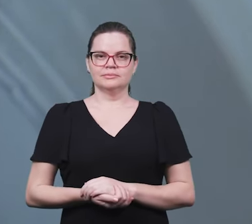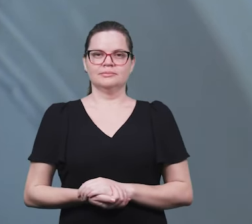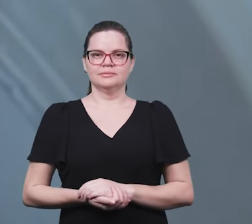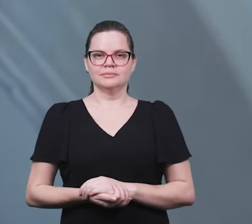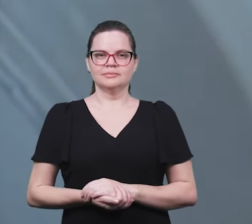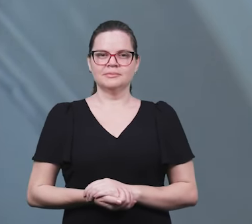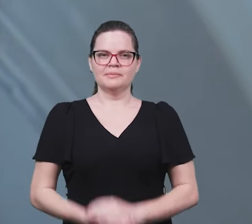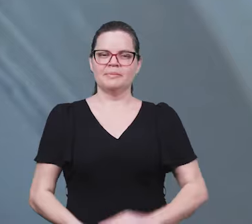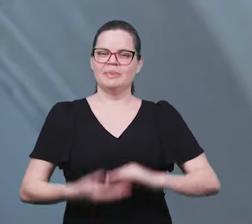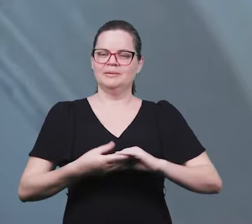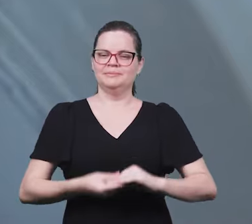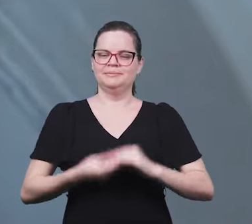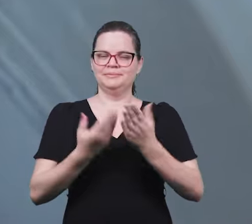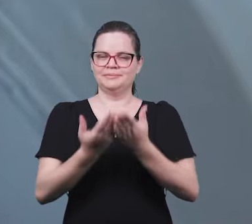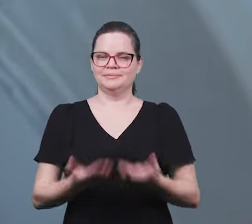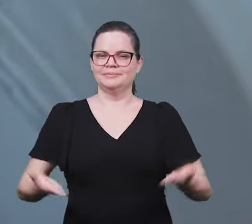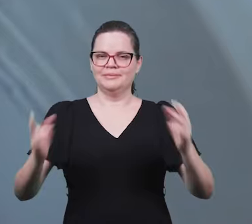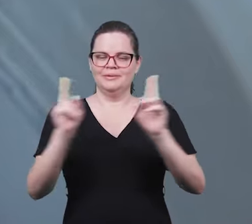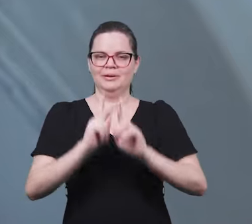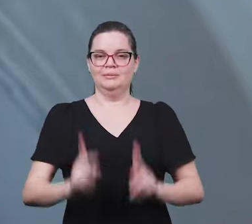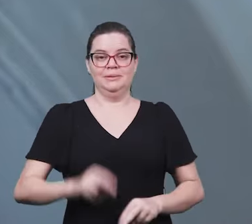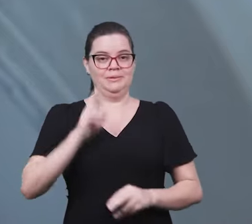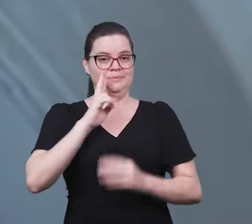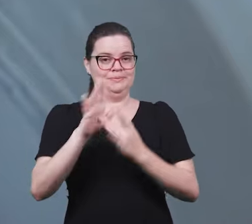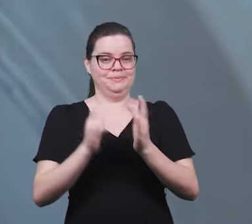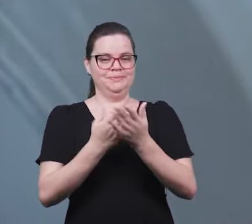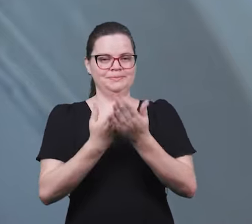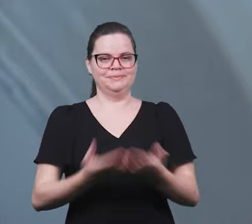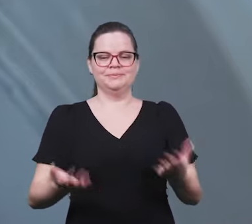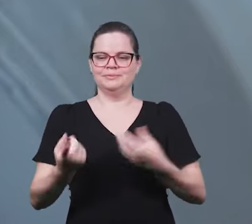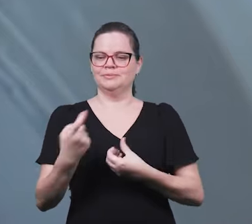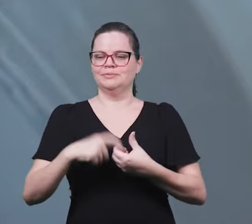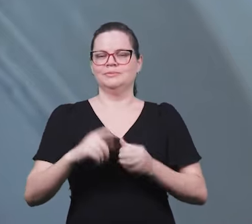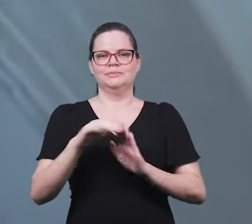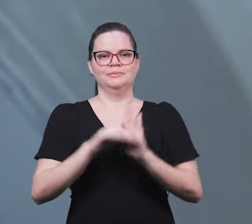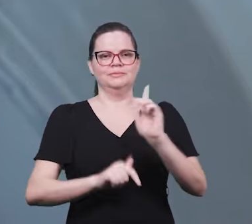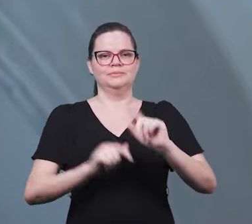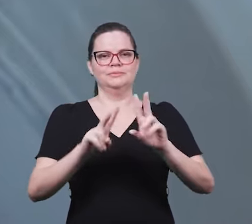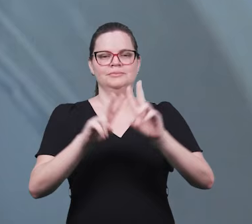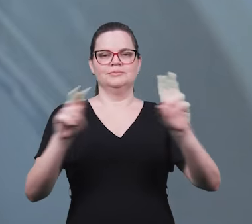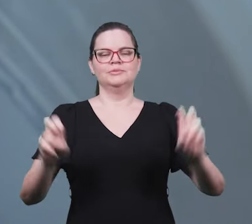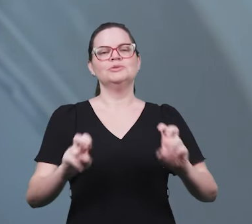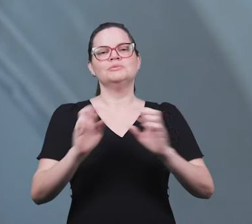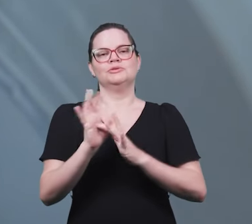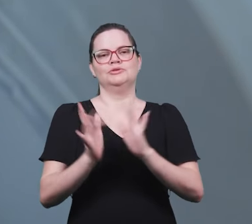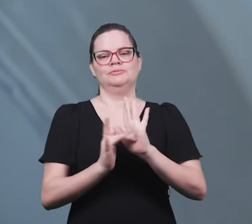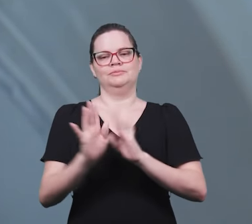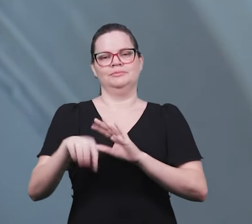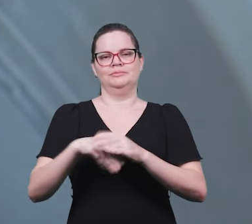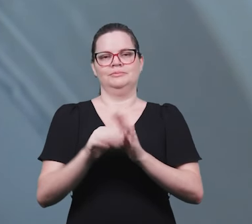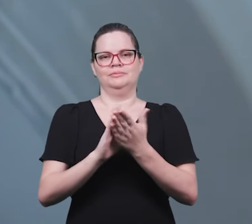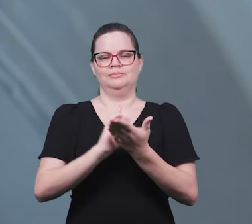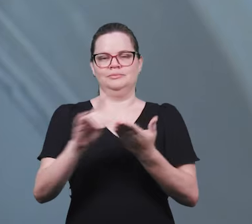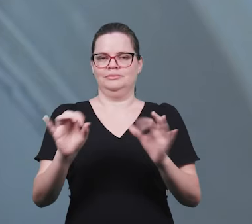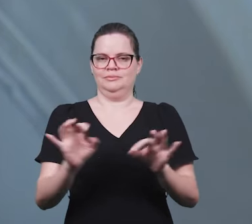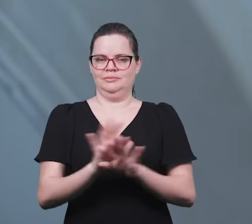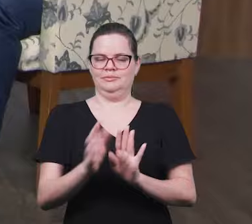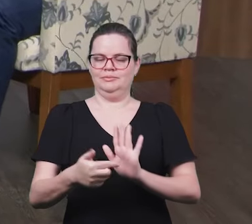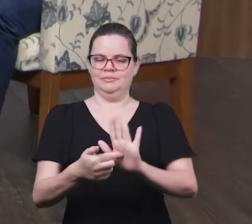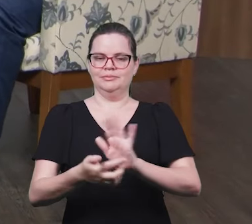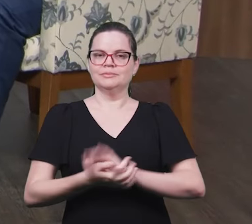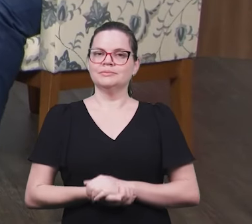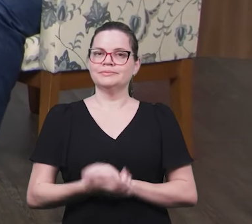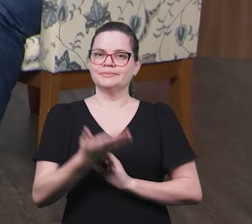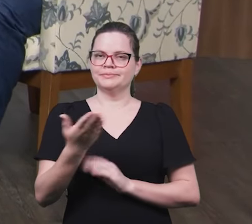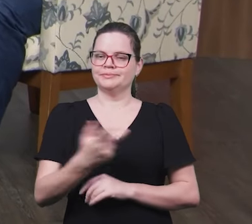Cumprimento aos irmãos com a paz do Senhor. Mais uma vez estamos de volta com o programa Jesus em toda a Bíblia. Conosco, mais um dia,